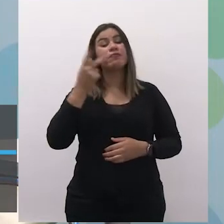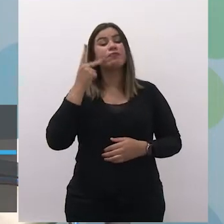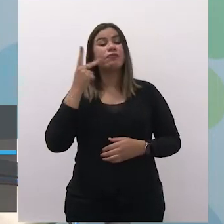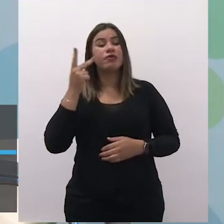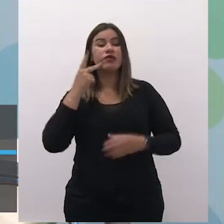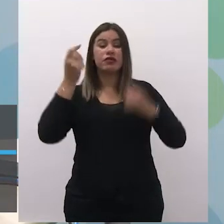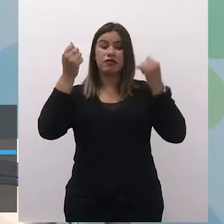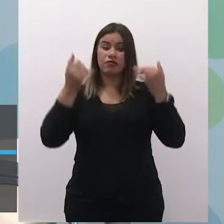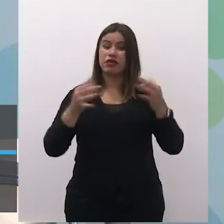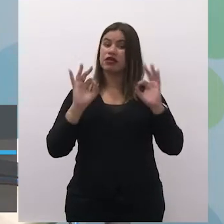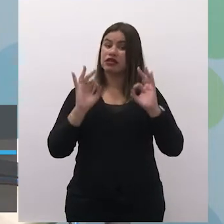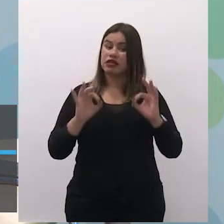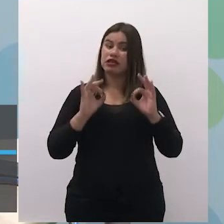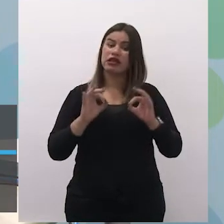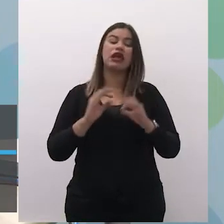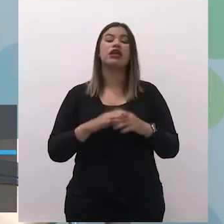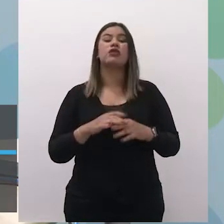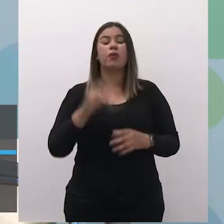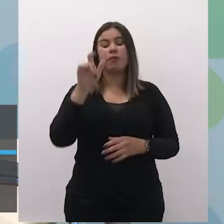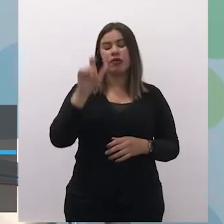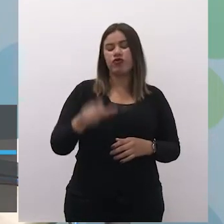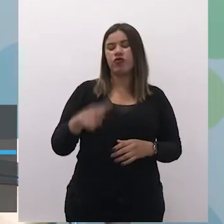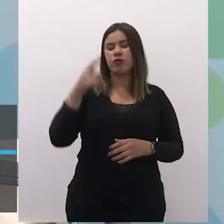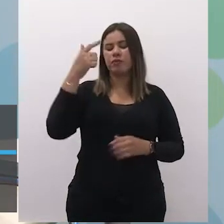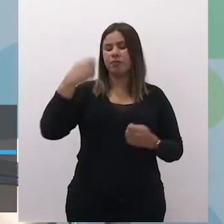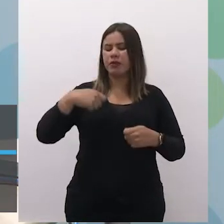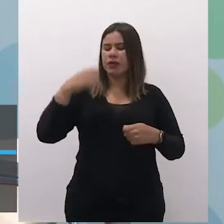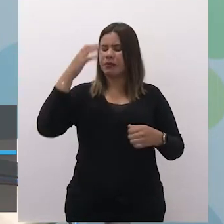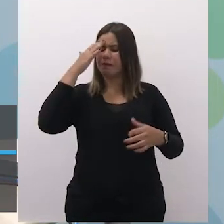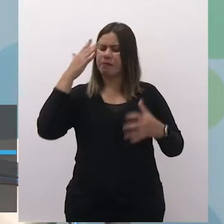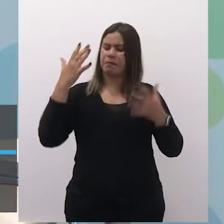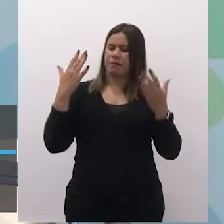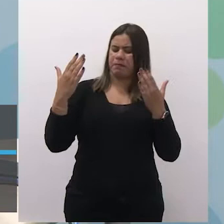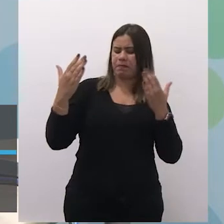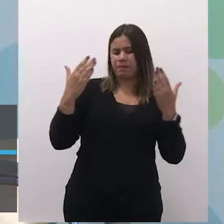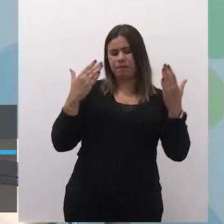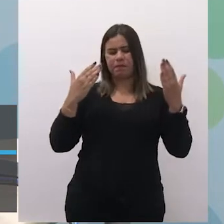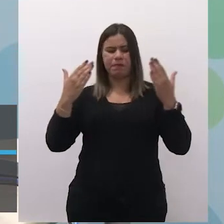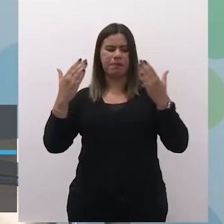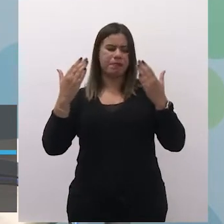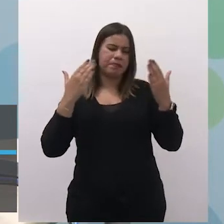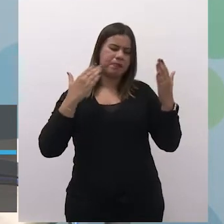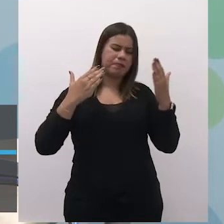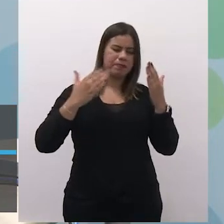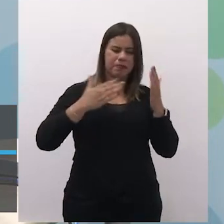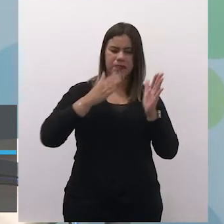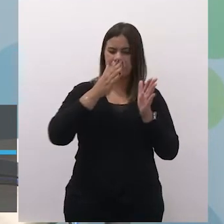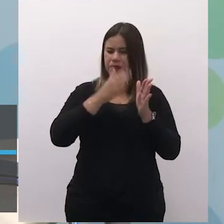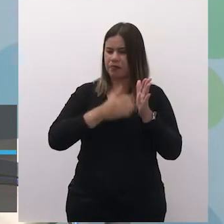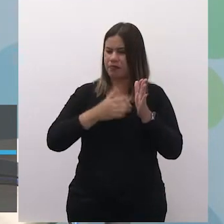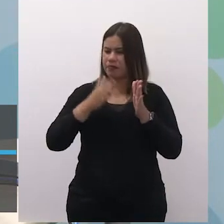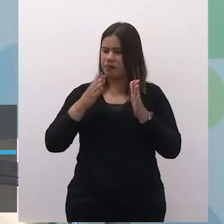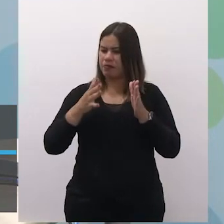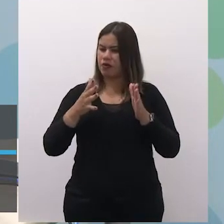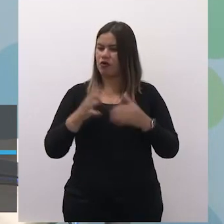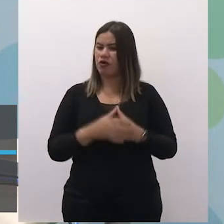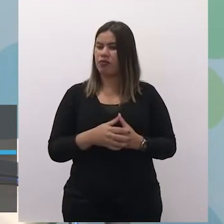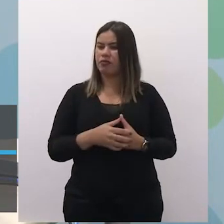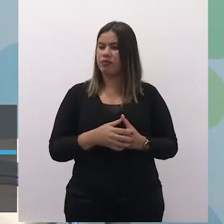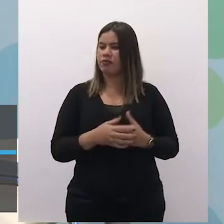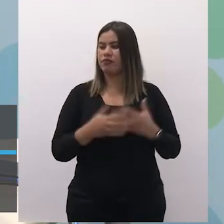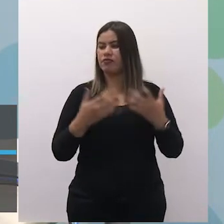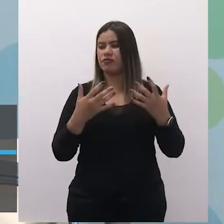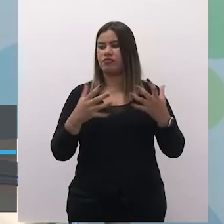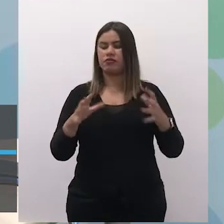indivíduo precisa assimilar, se organizar, até ele se organizar, ele tem todo